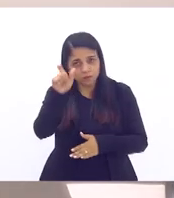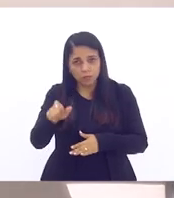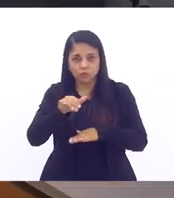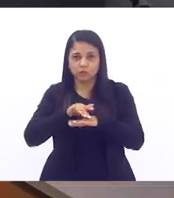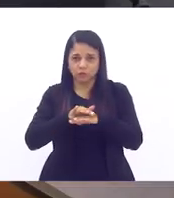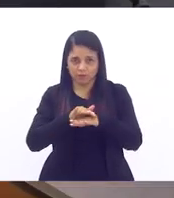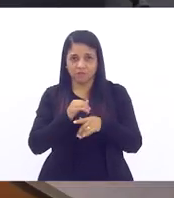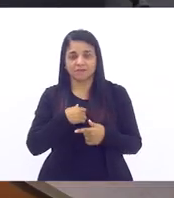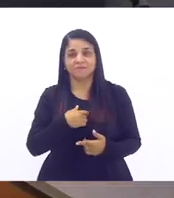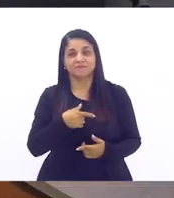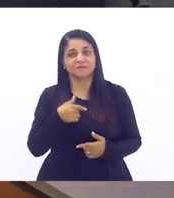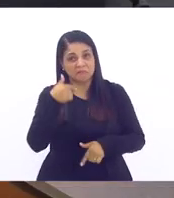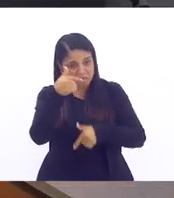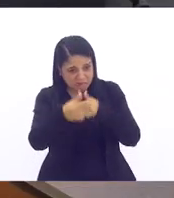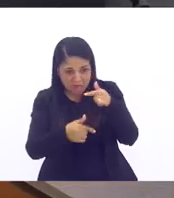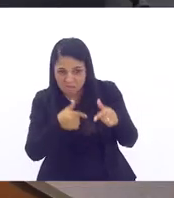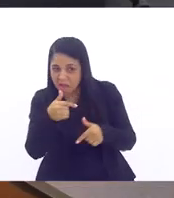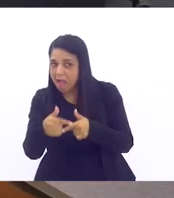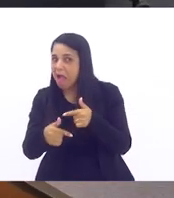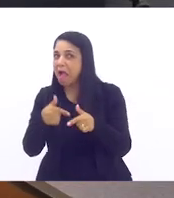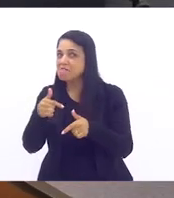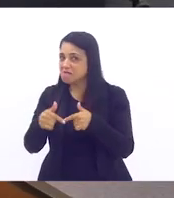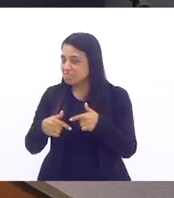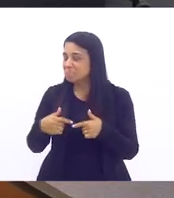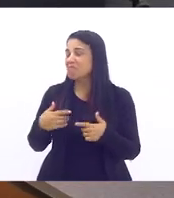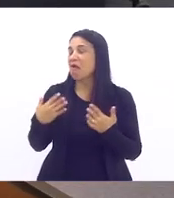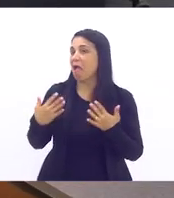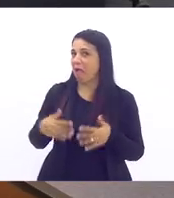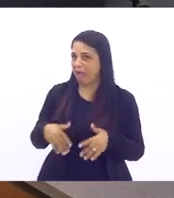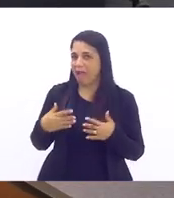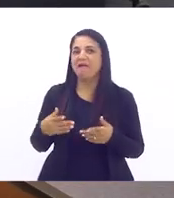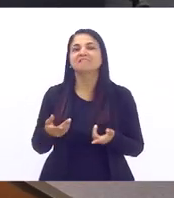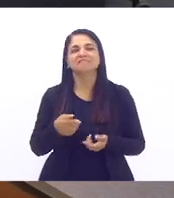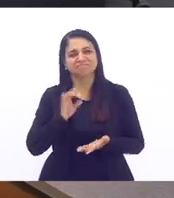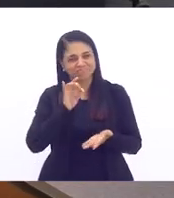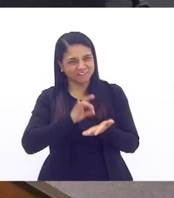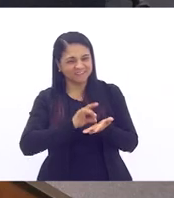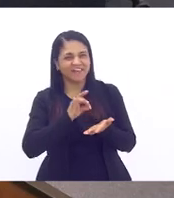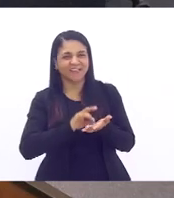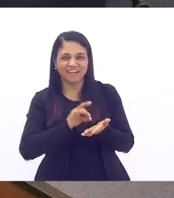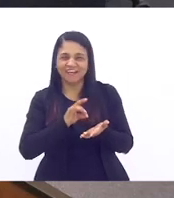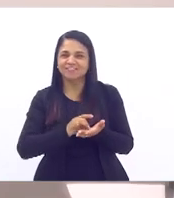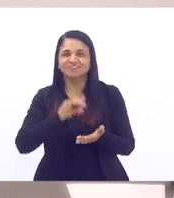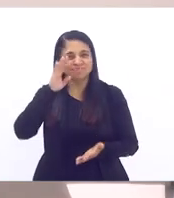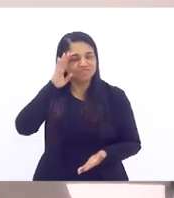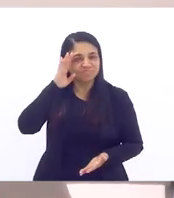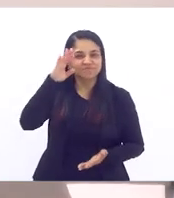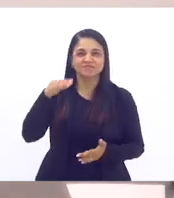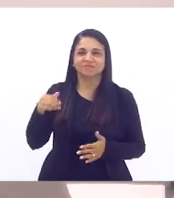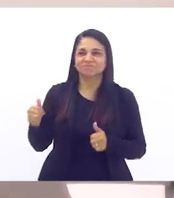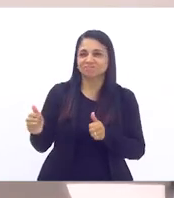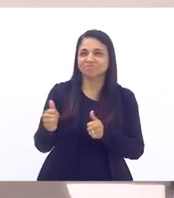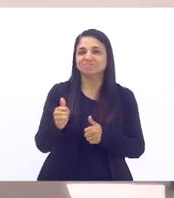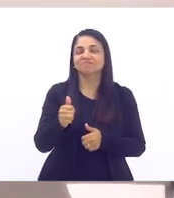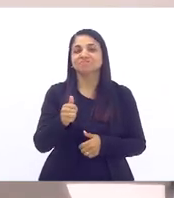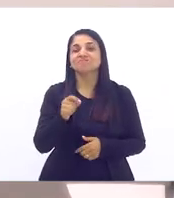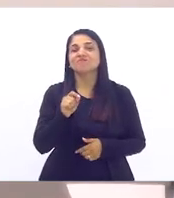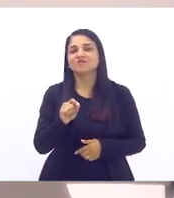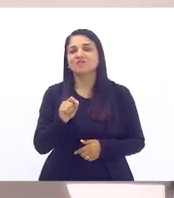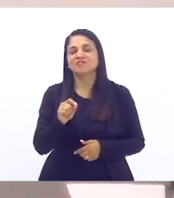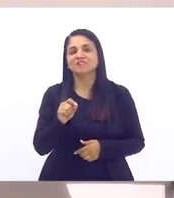é isso aí é a prioridade que é a prioridade que essa